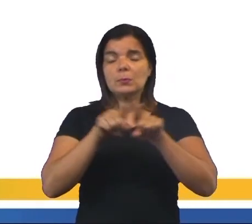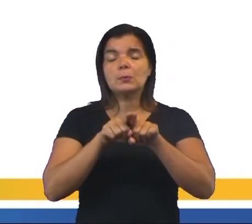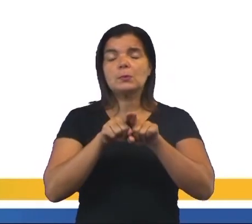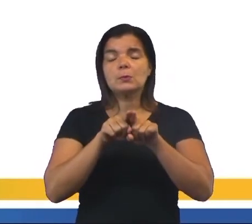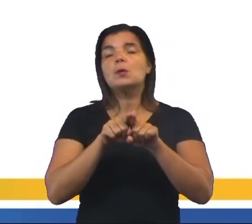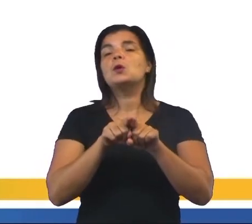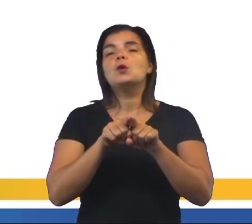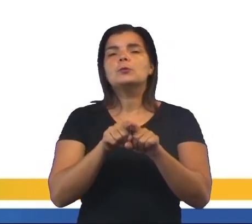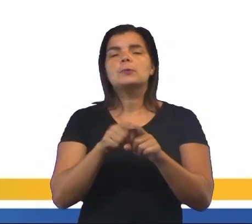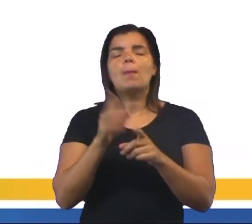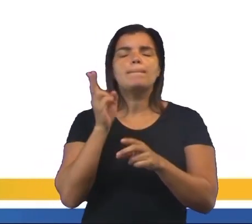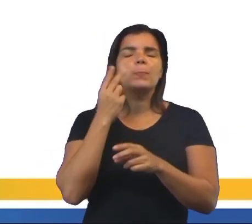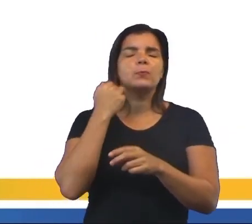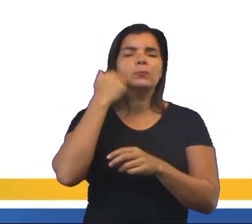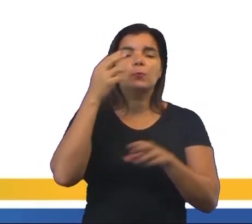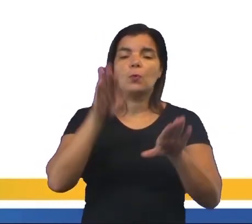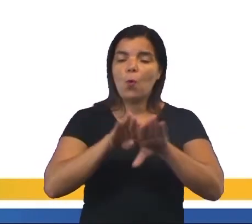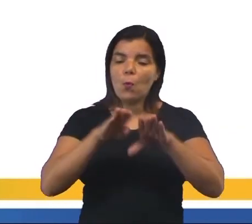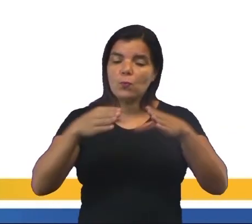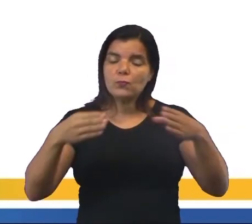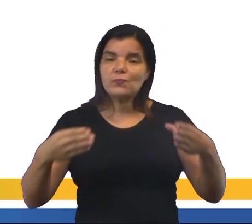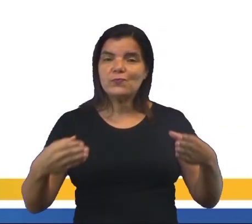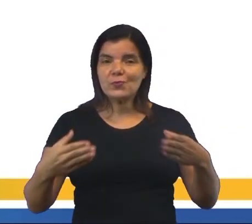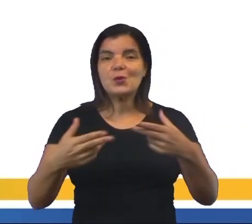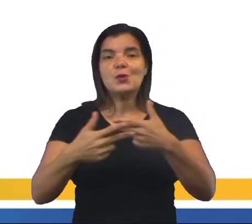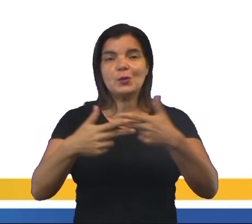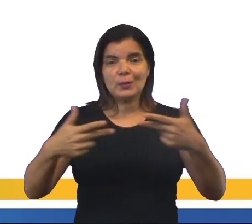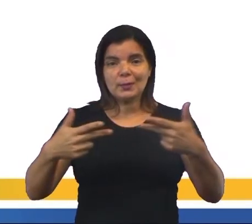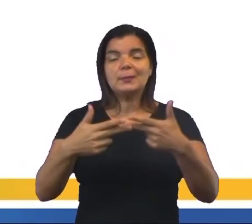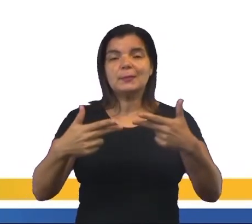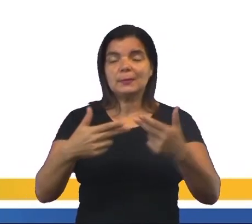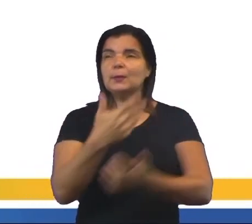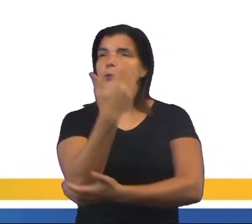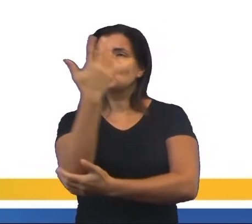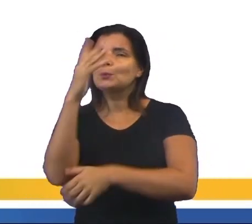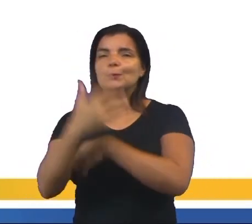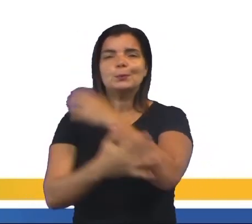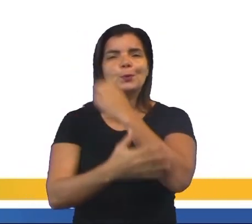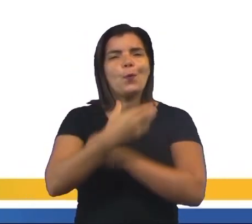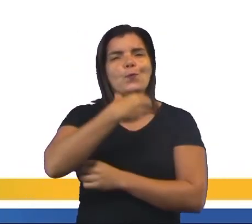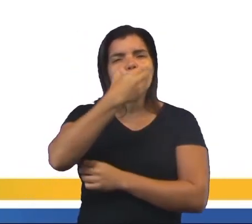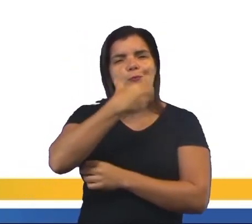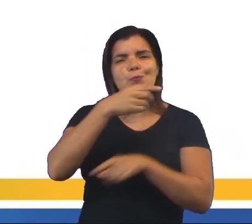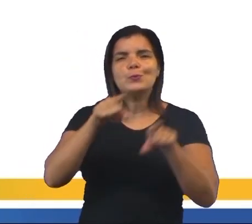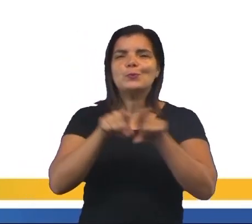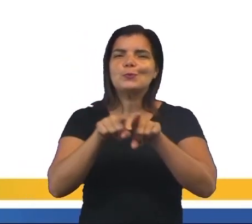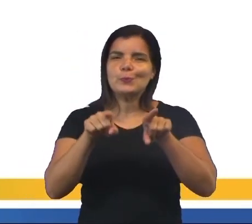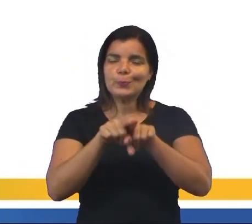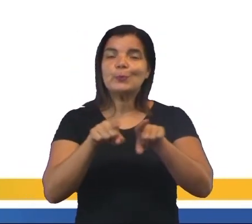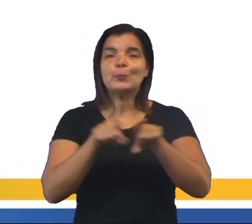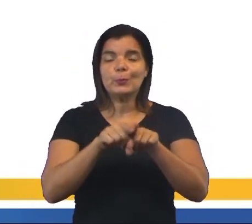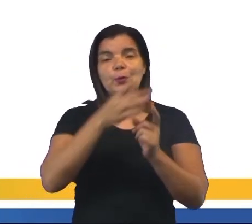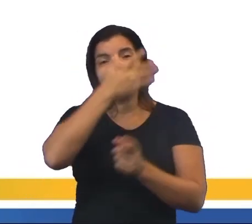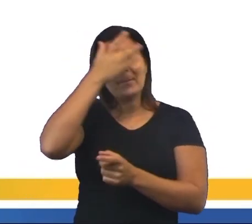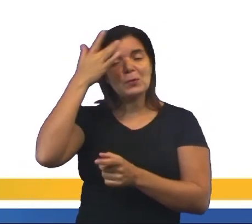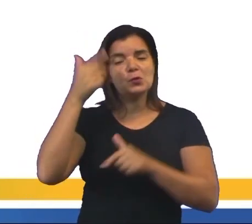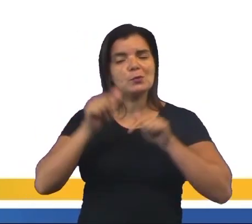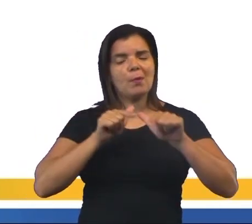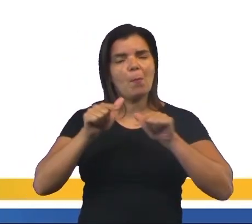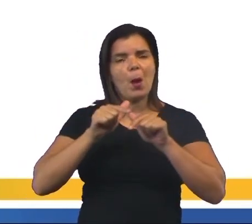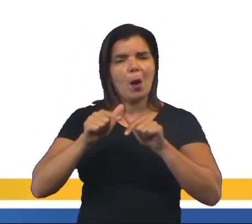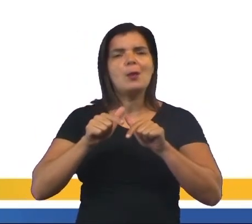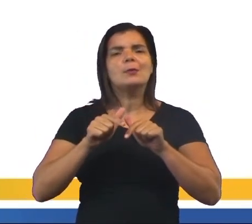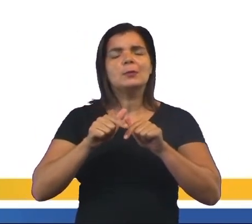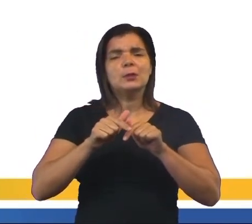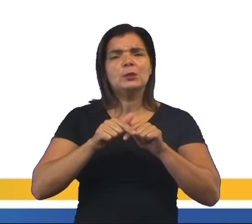rostos. A mesa estava repleta dos produtos da terra, frutos do suor de um incansável ribeirinho que